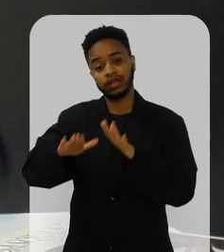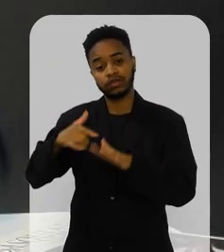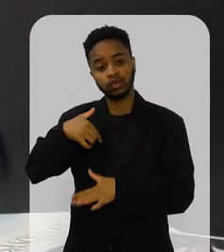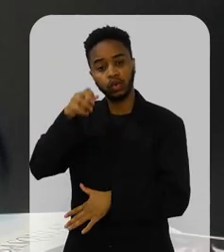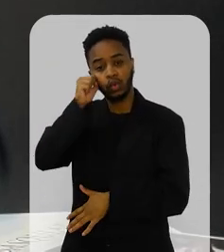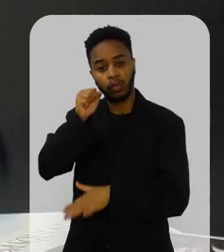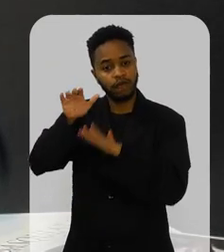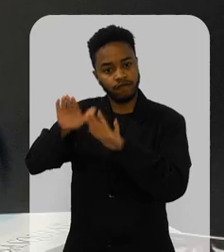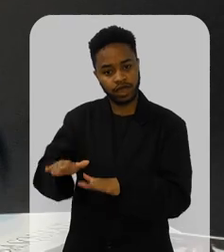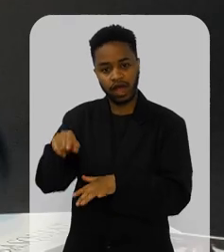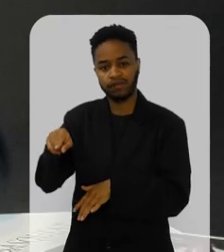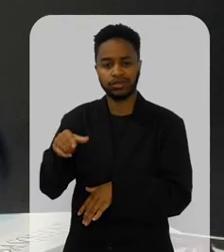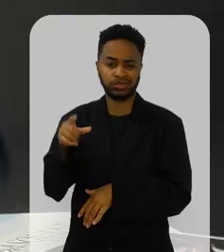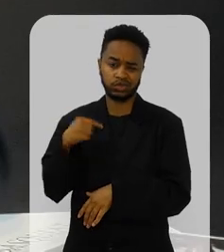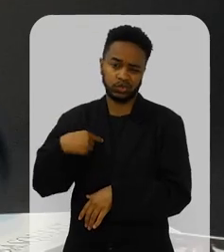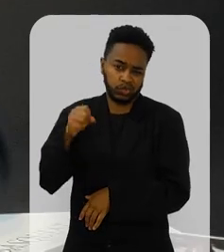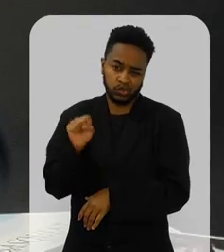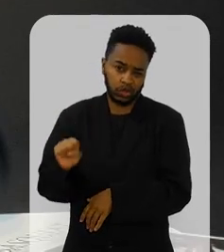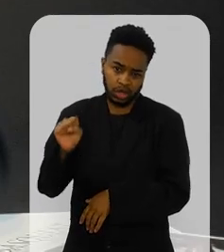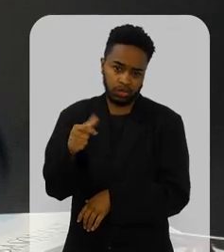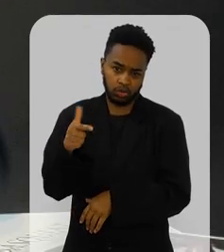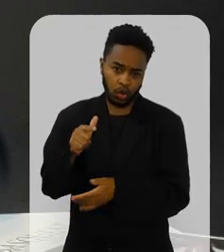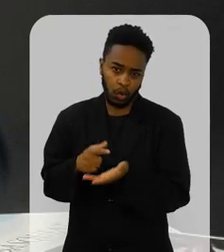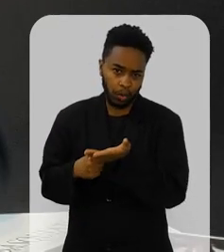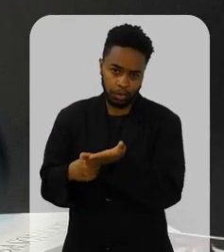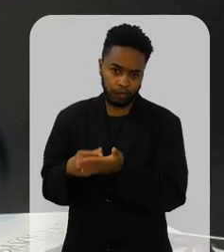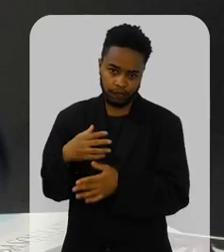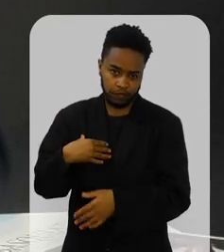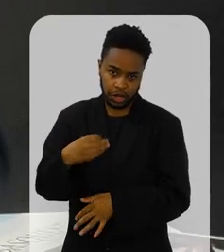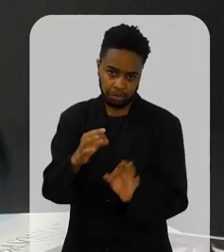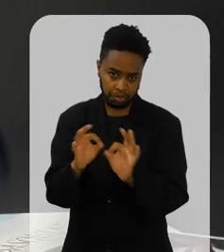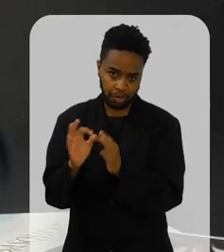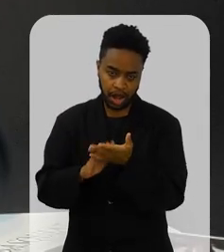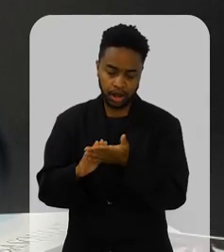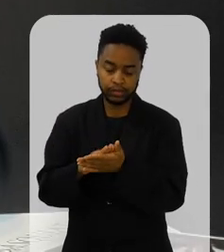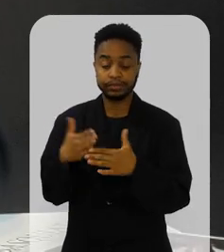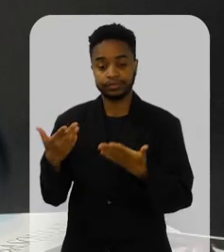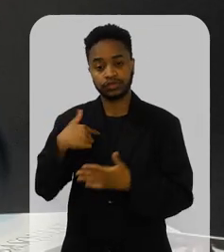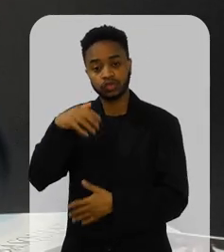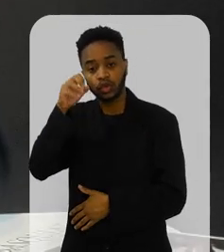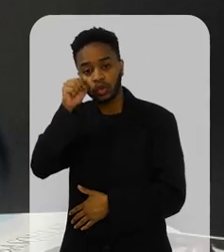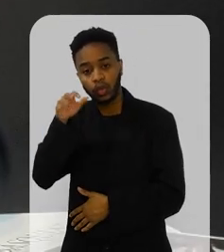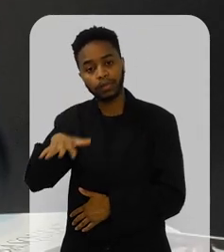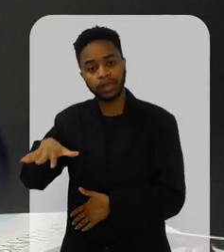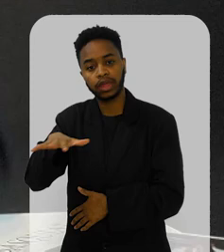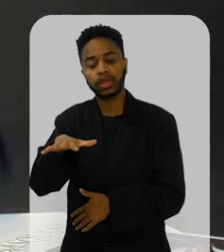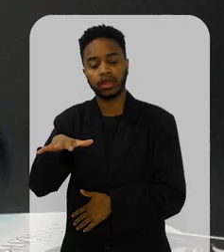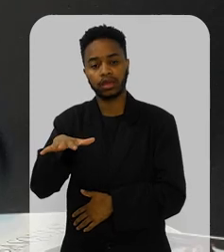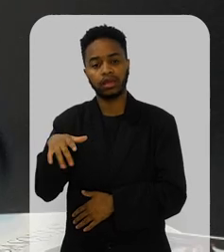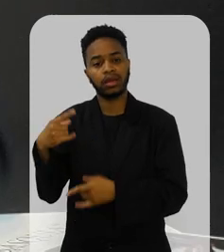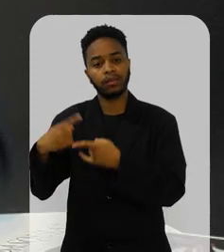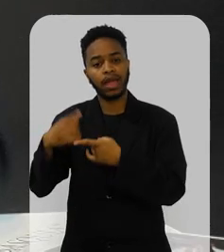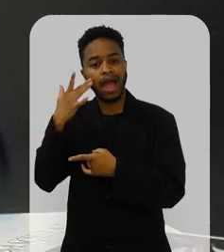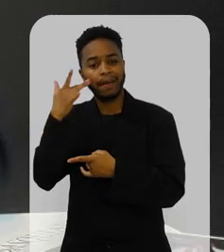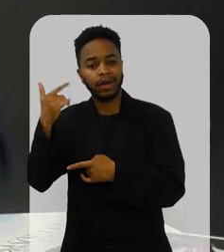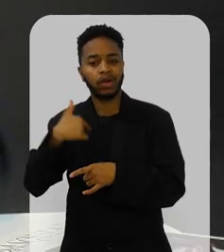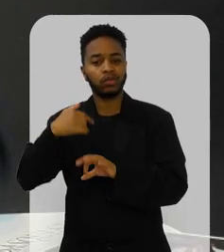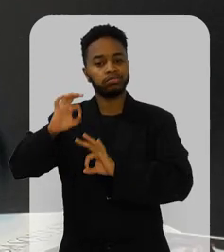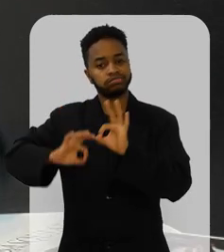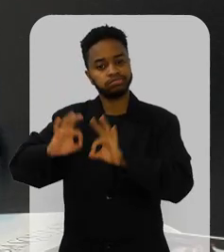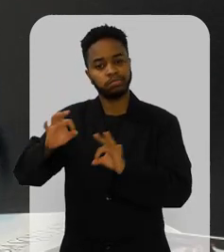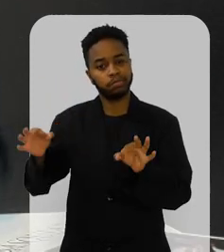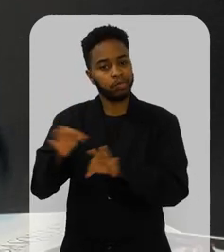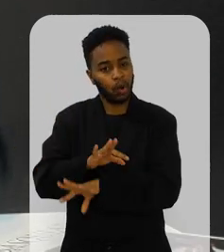eu dormia no barracão, né? Solteiro, sem compromisso de filho, enfim. E aí eu dormia no barracão para poder, no dia seguinte,